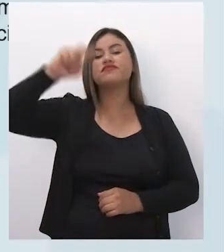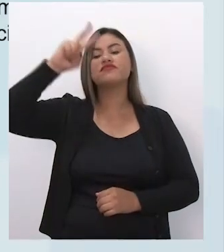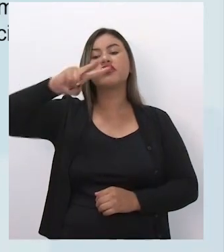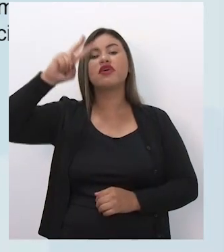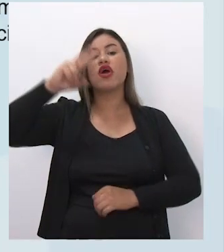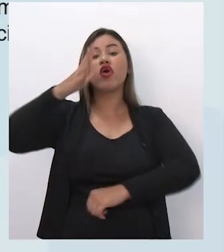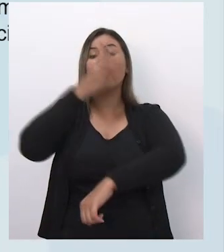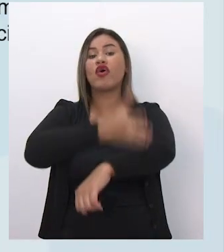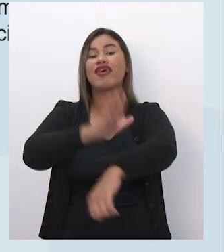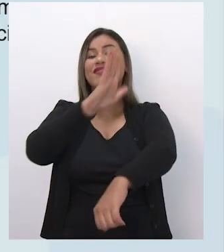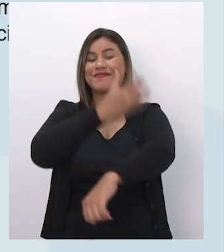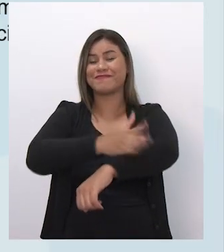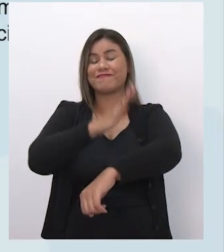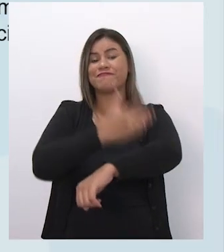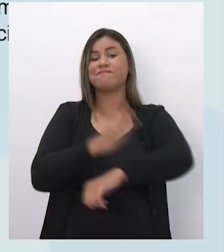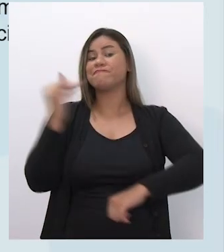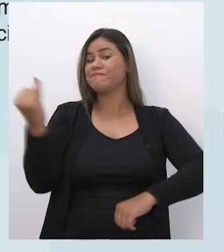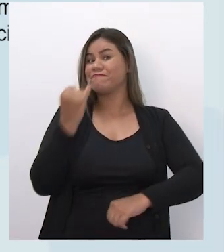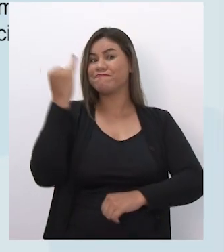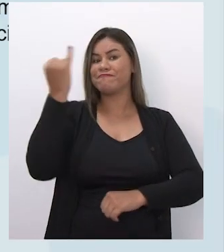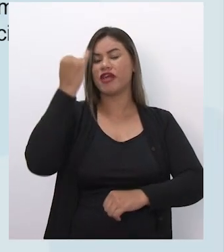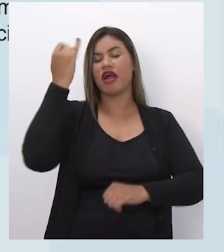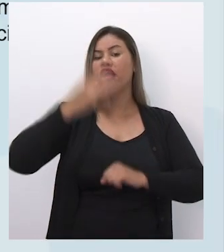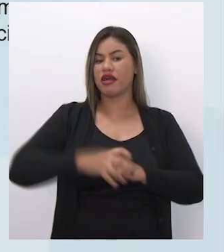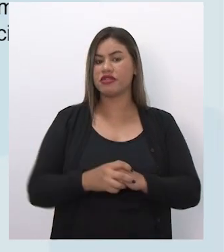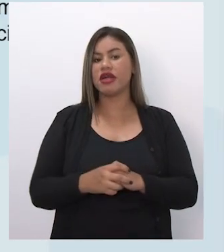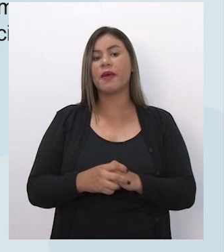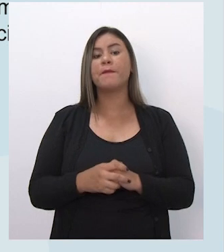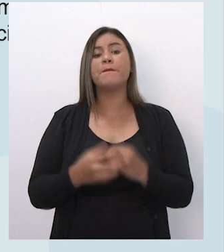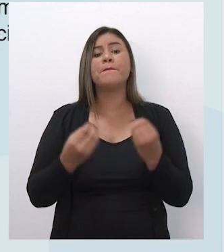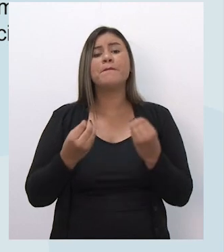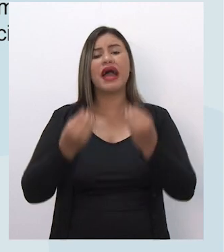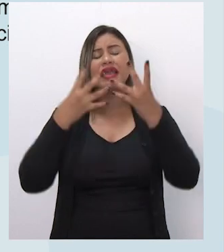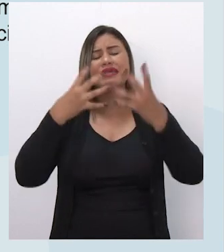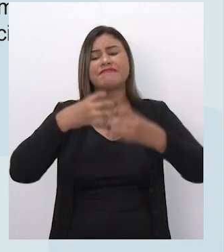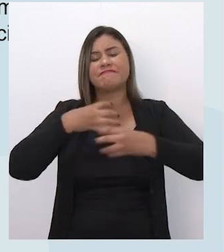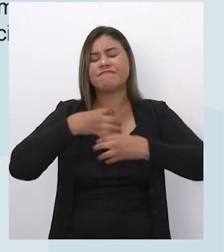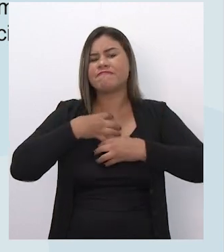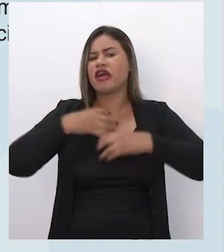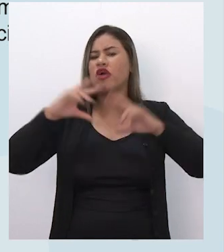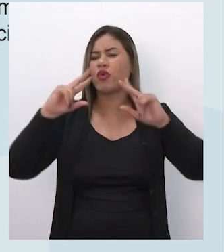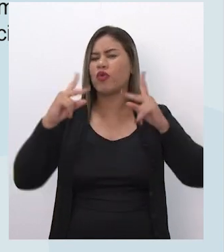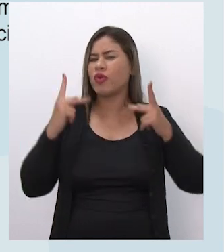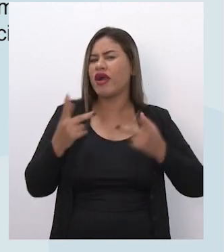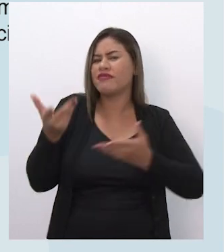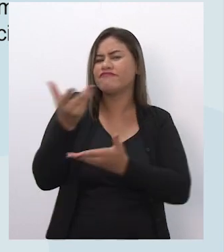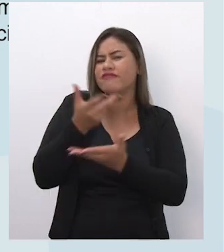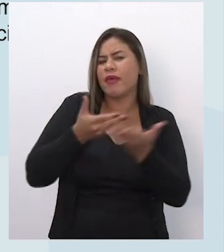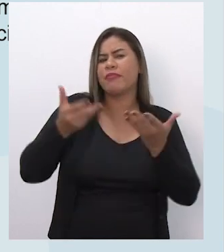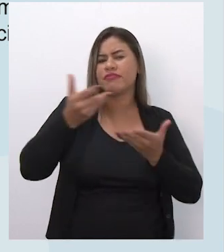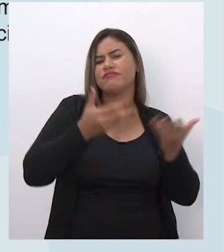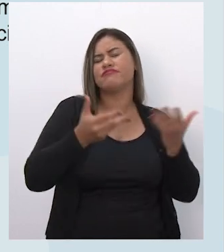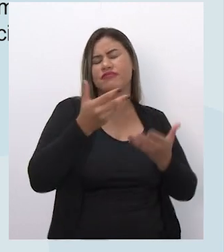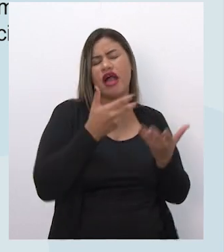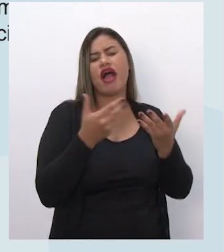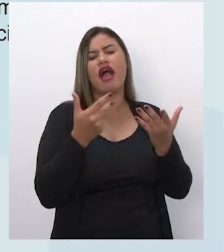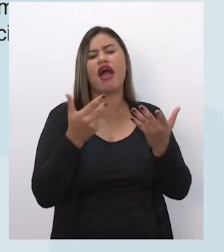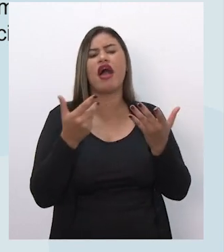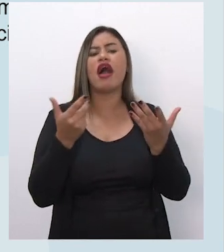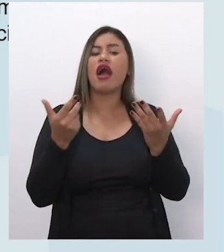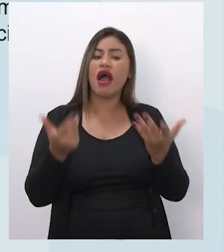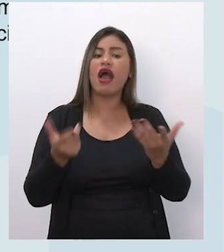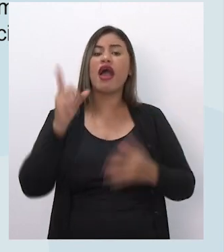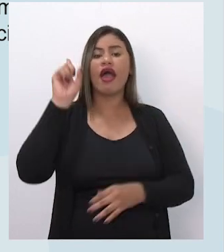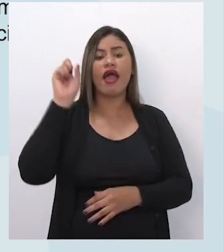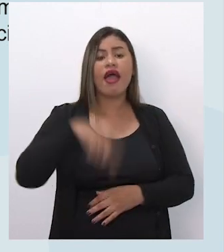exercício importante de humanização e socialização, né, em relação ao nos